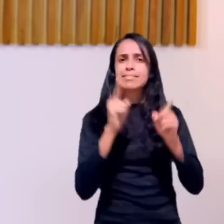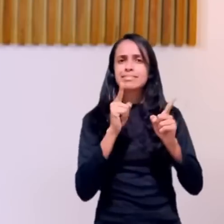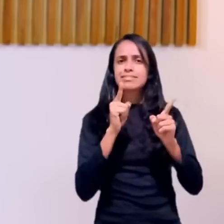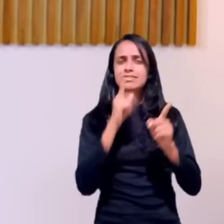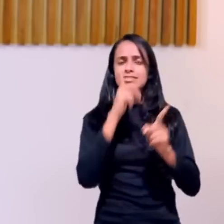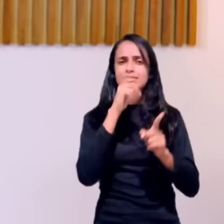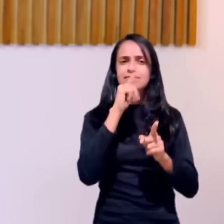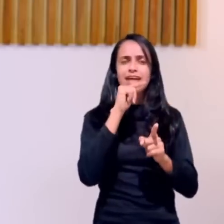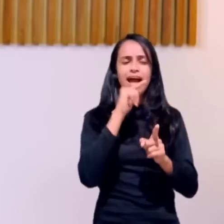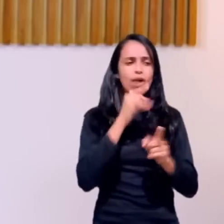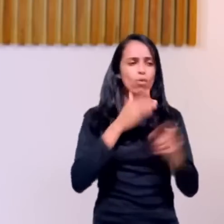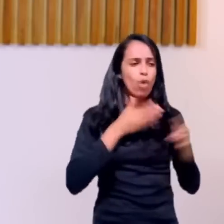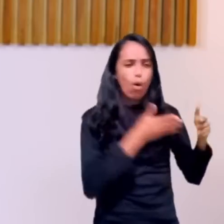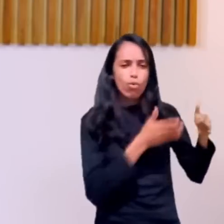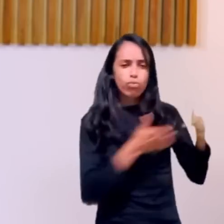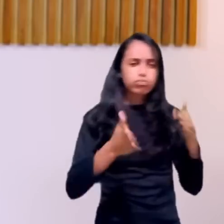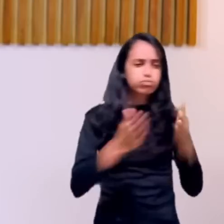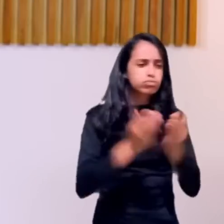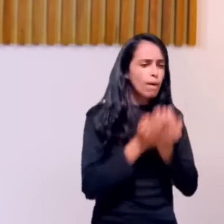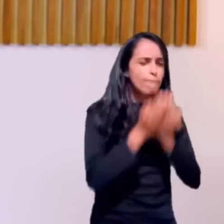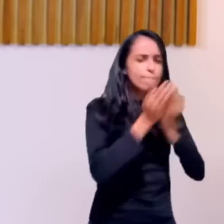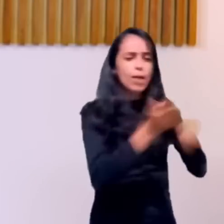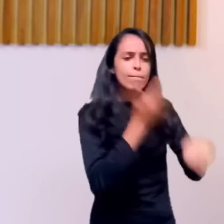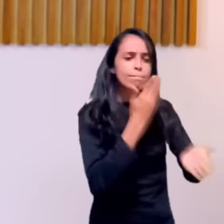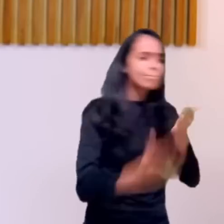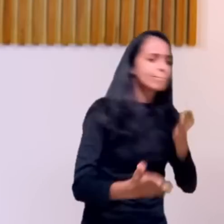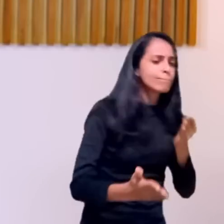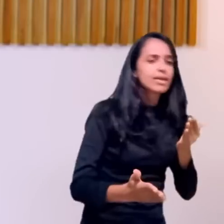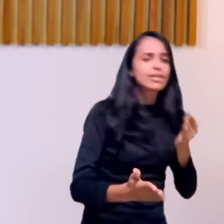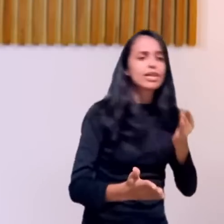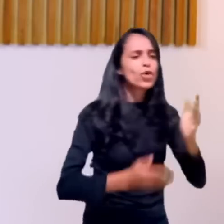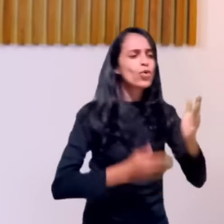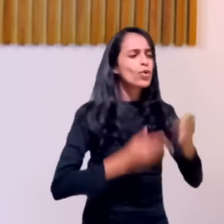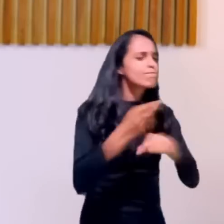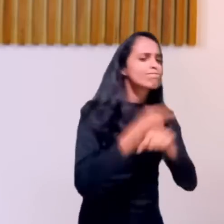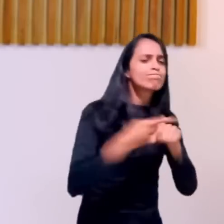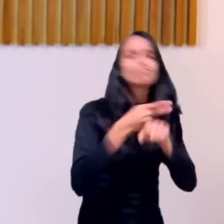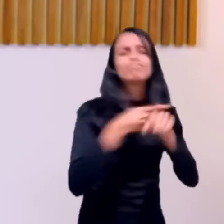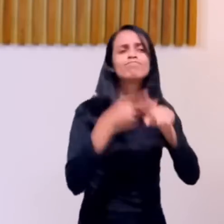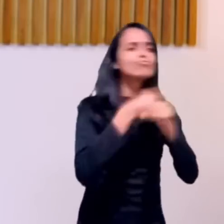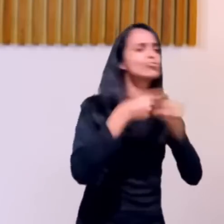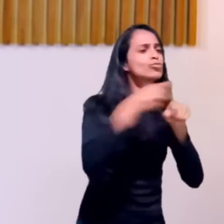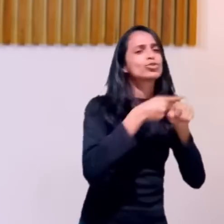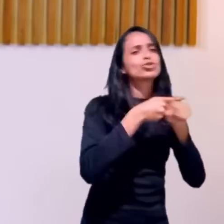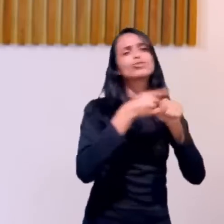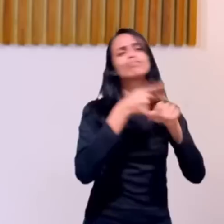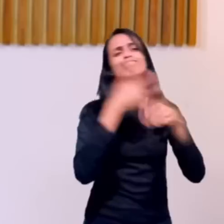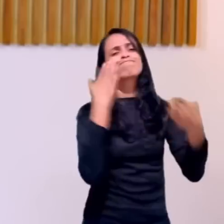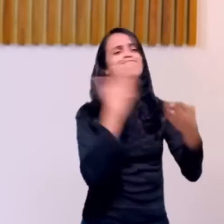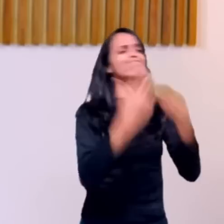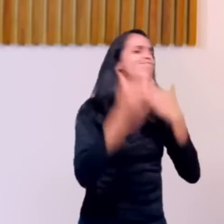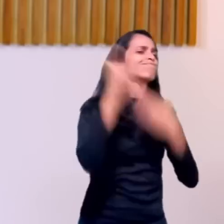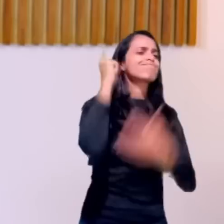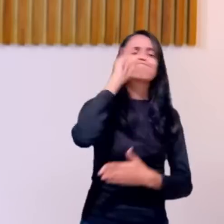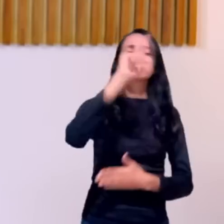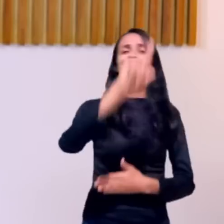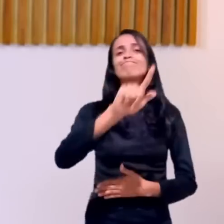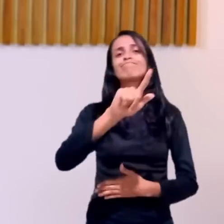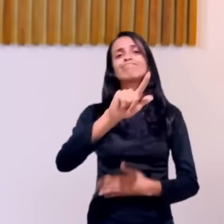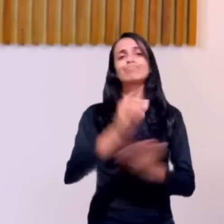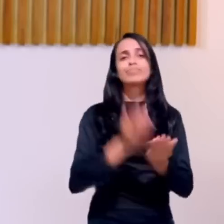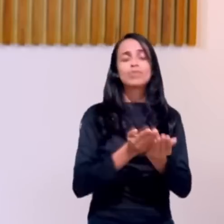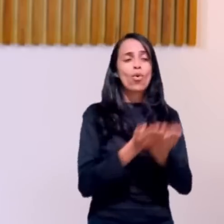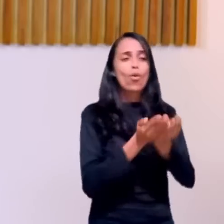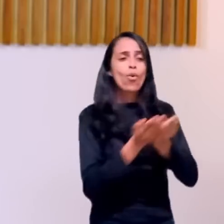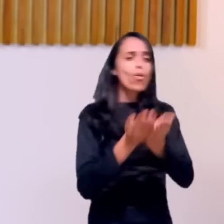recuperar o seu barquinho não foi mais o mesmo ponto de reencontro. O barquinho foi de riacho abaixo.